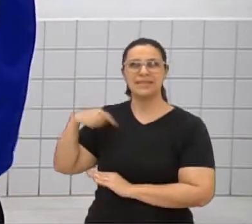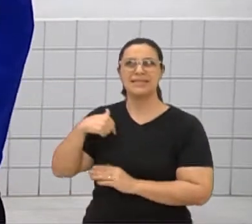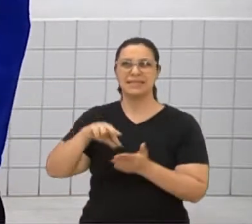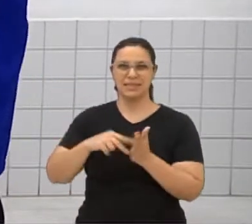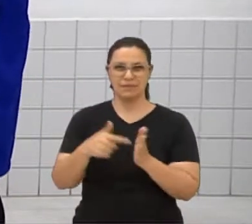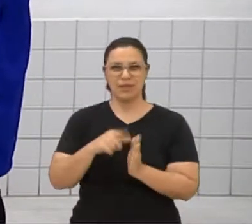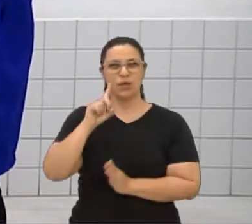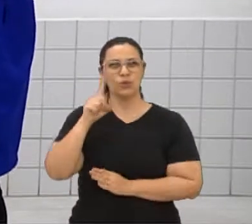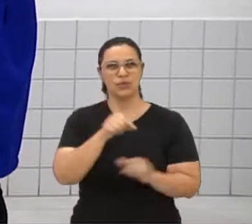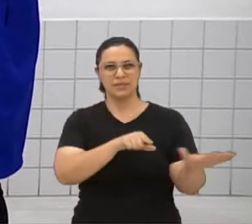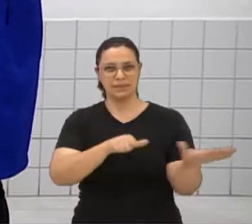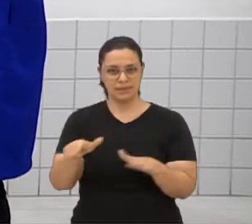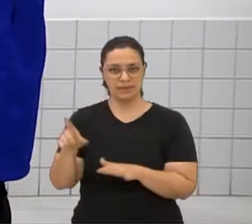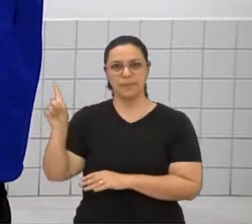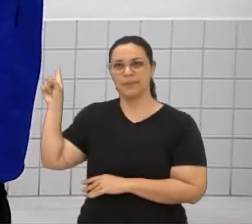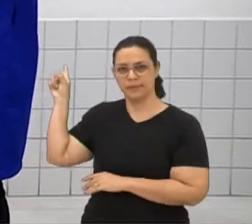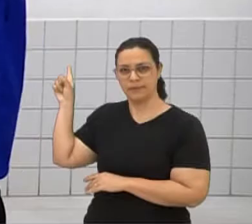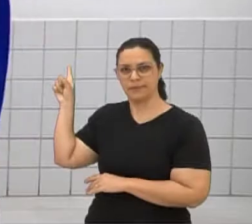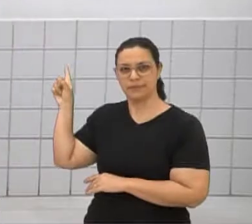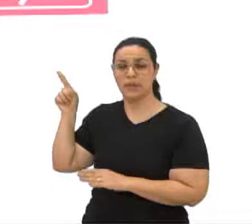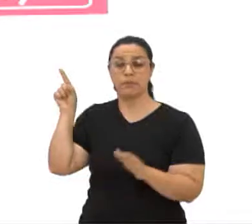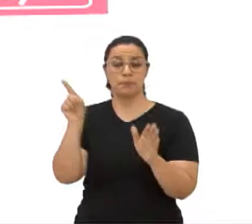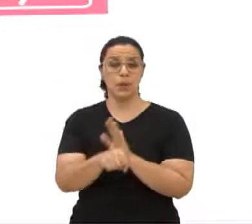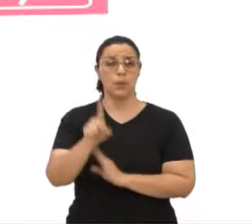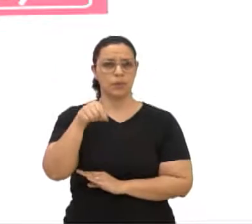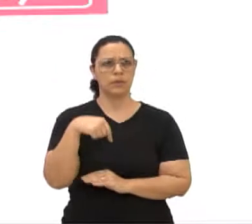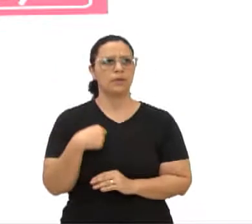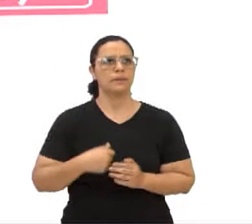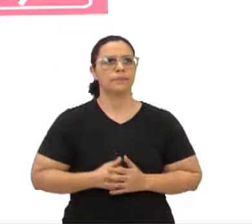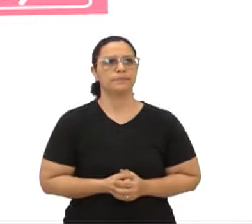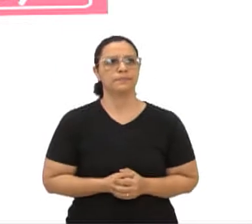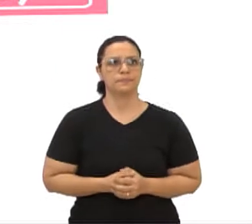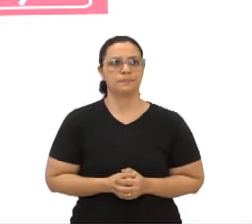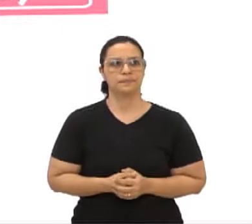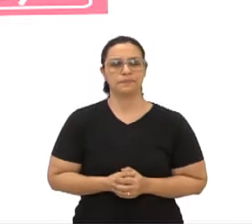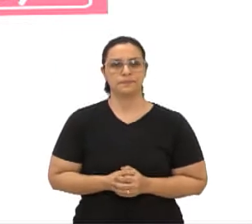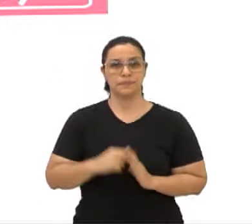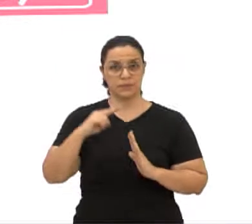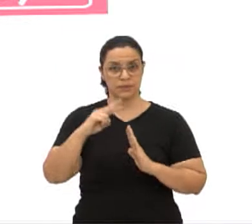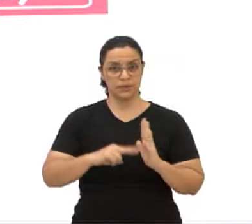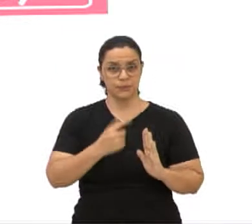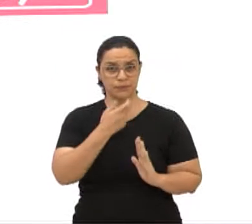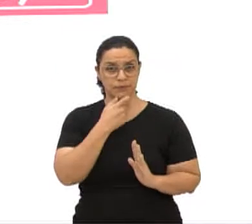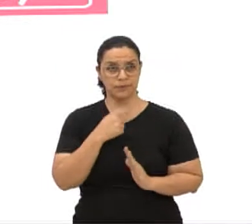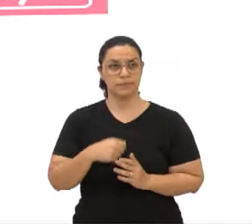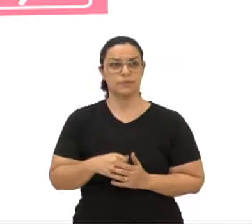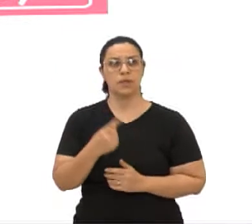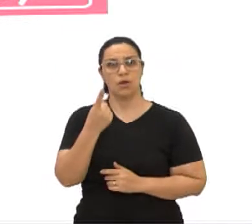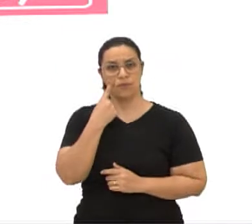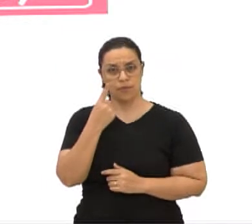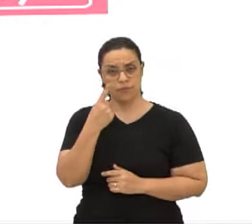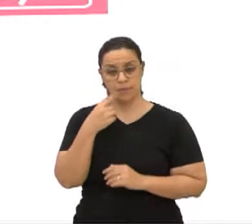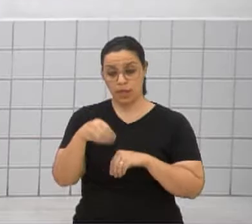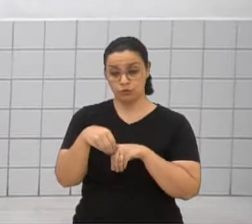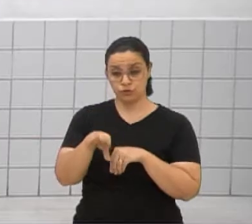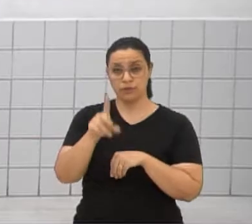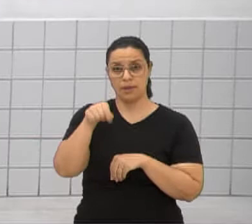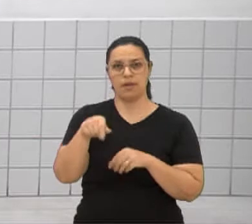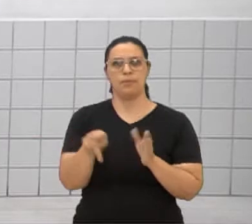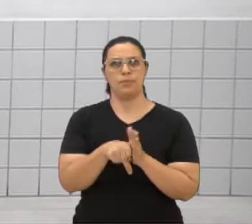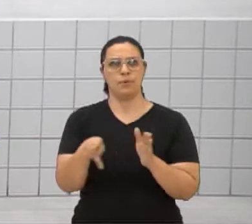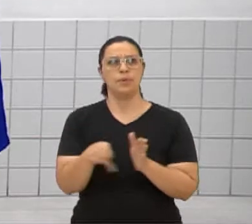Week nós estamos aqui justamente os dias da semana daí eu pergunto a ela ou ele Days Order Inoue gente a médica